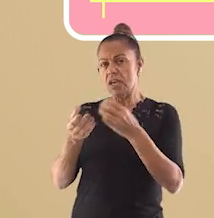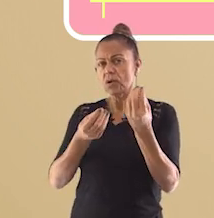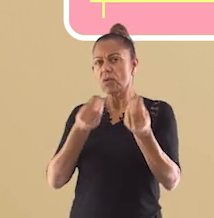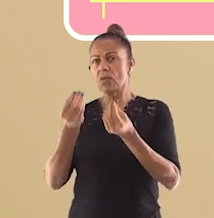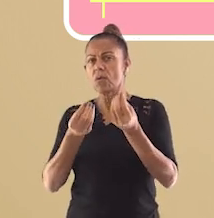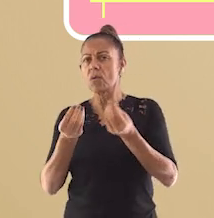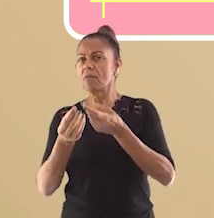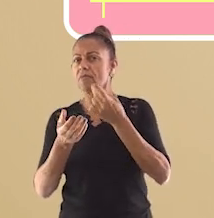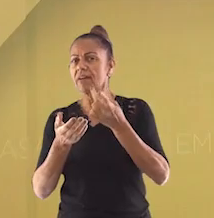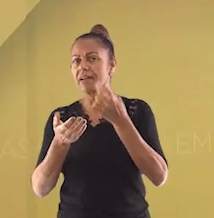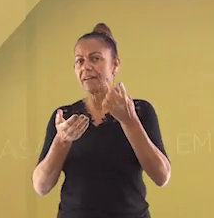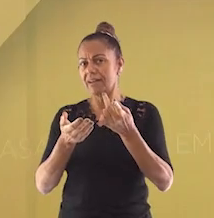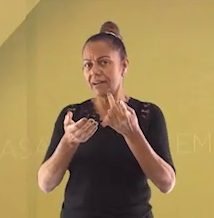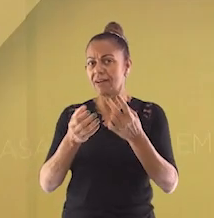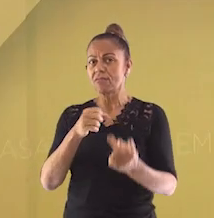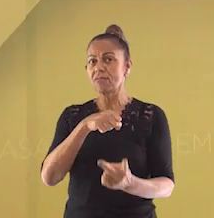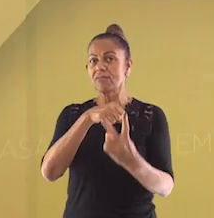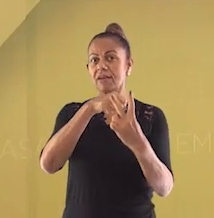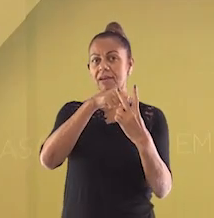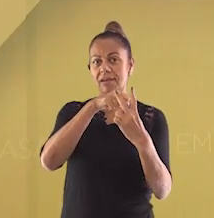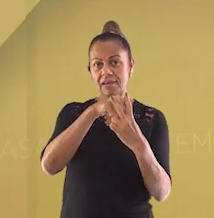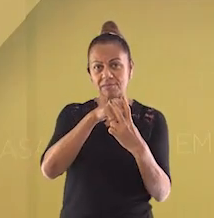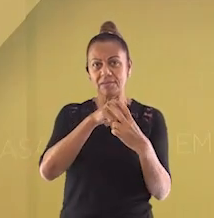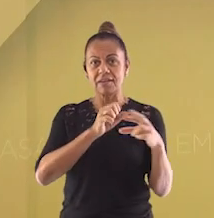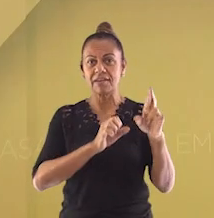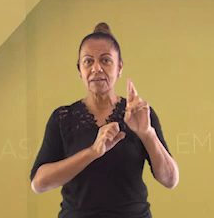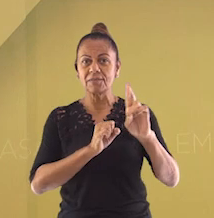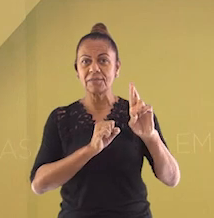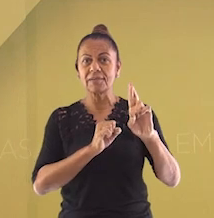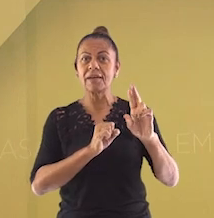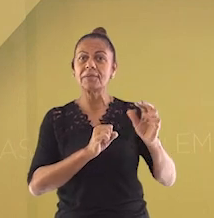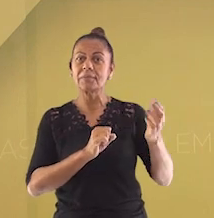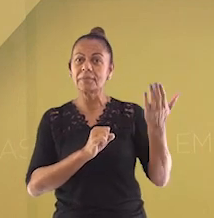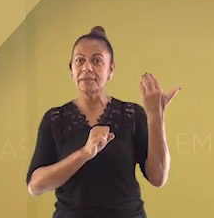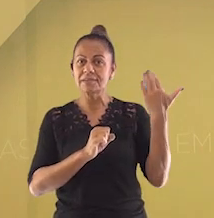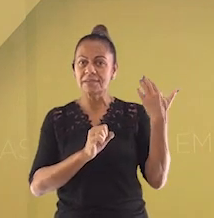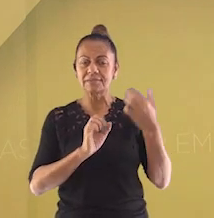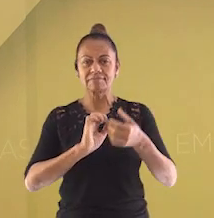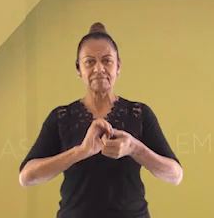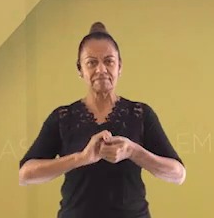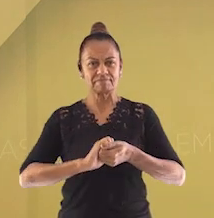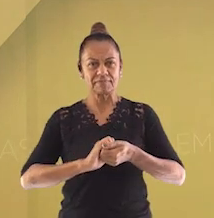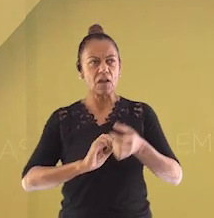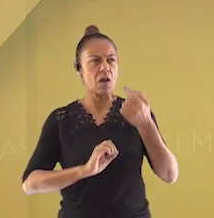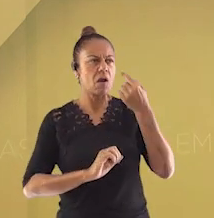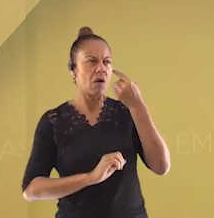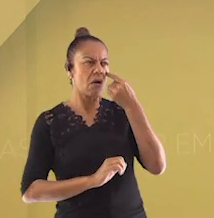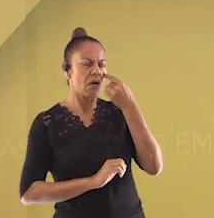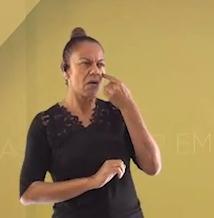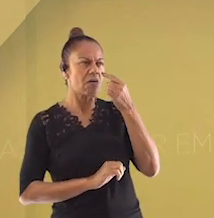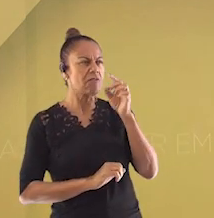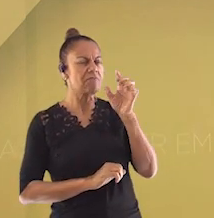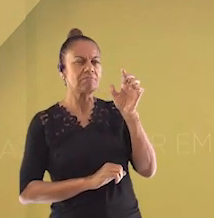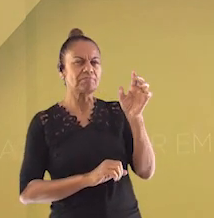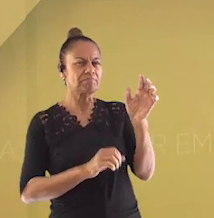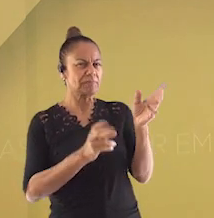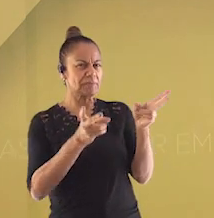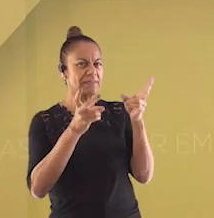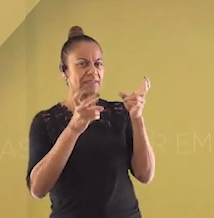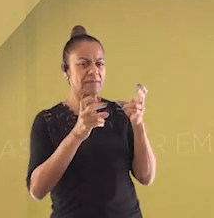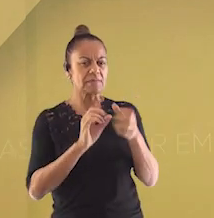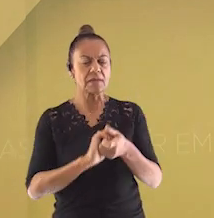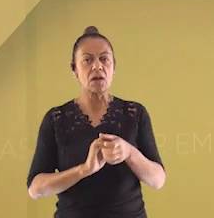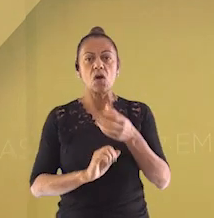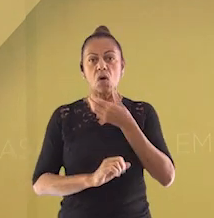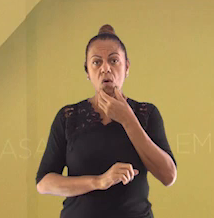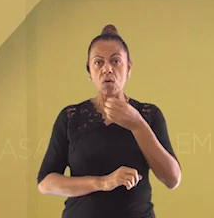regulares no passado observem essa situação João perguntou a sua filha como tinha sido